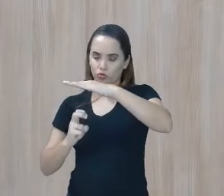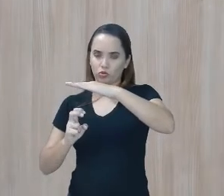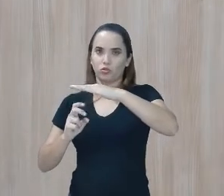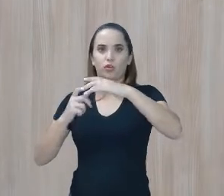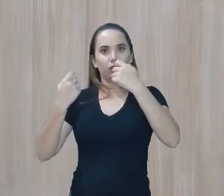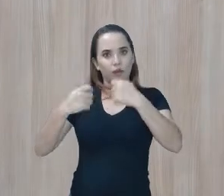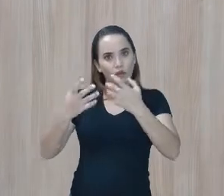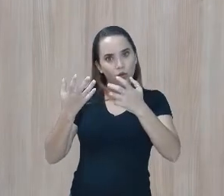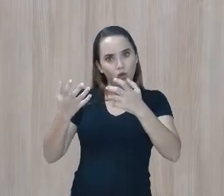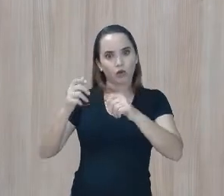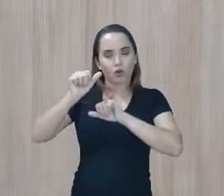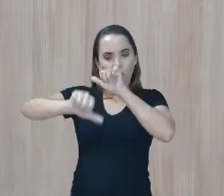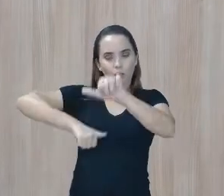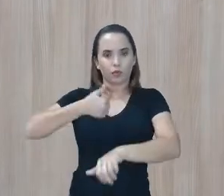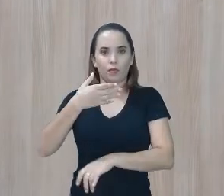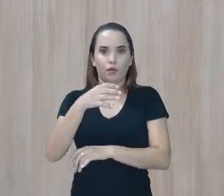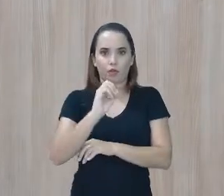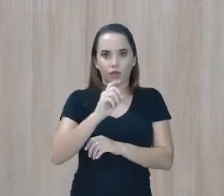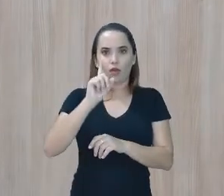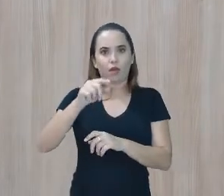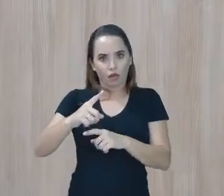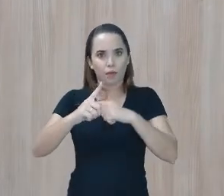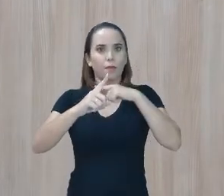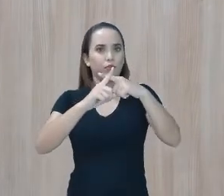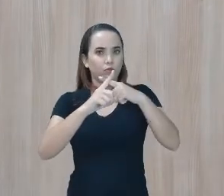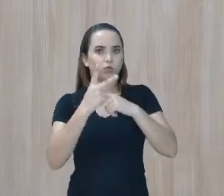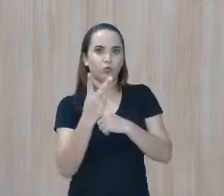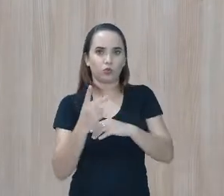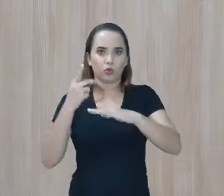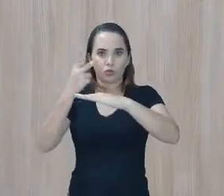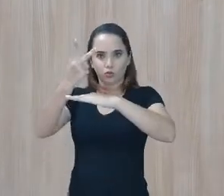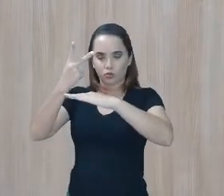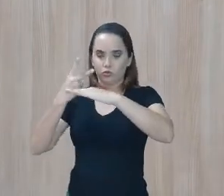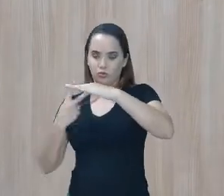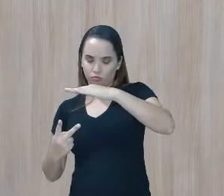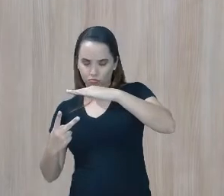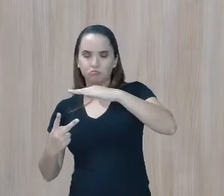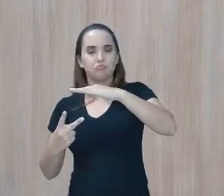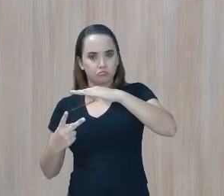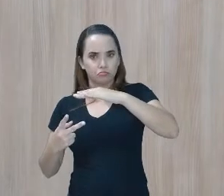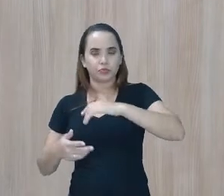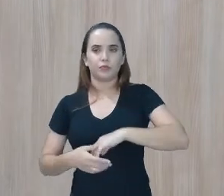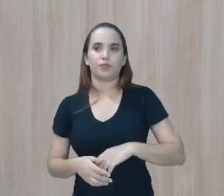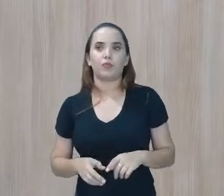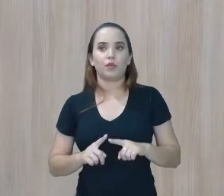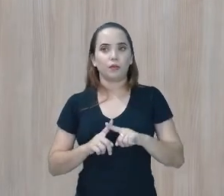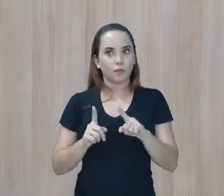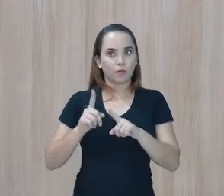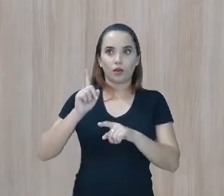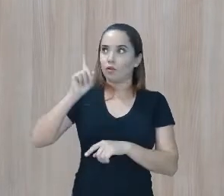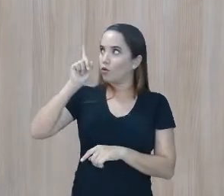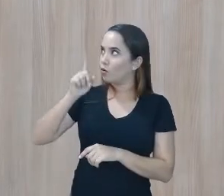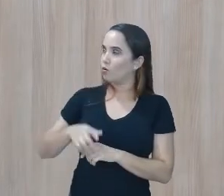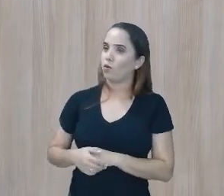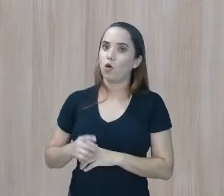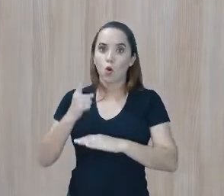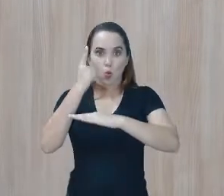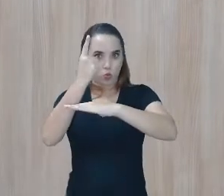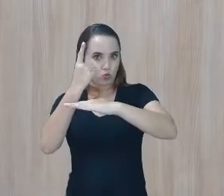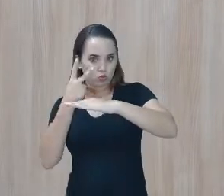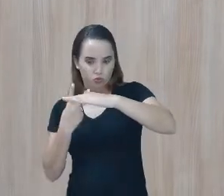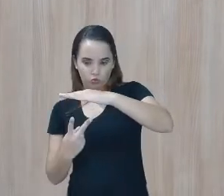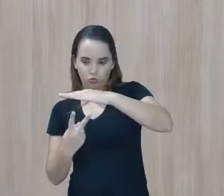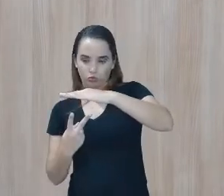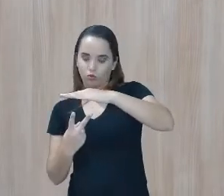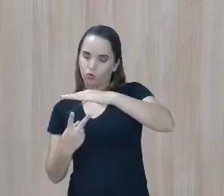numa fração decimal, eu multiplico por 2, tanto embaixo quanto em cima. A única que iria mudar nesse caso aqui é 1 sobre